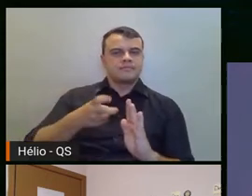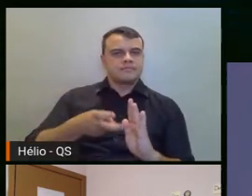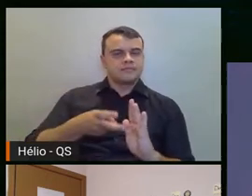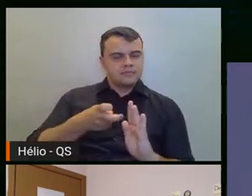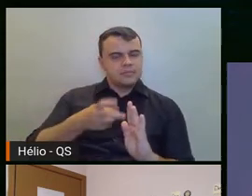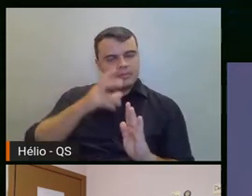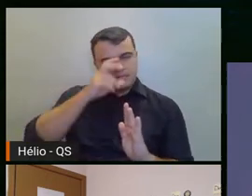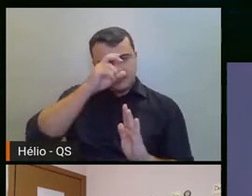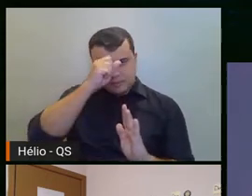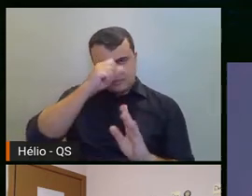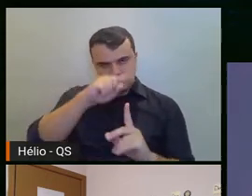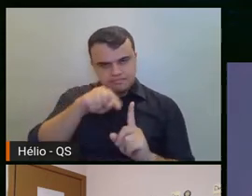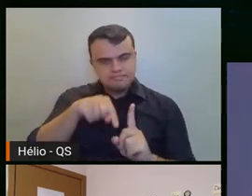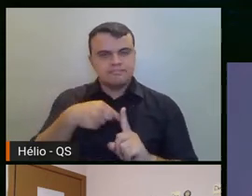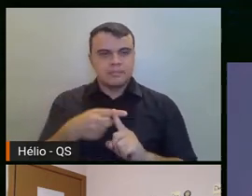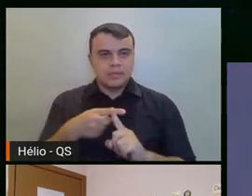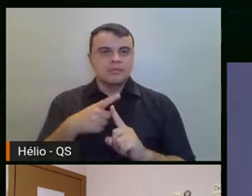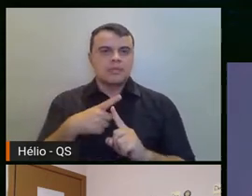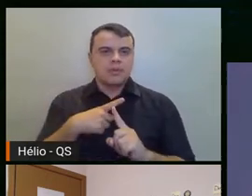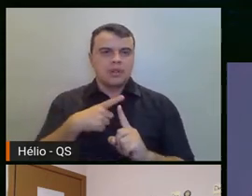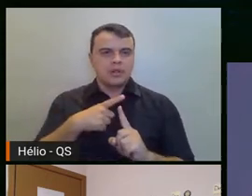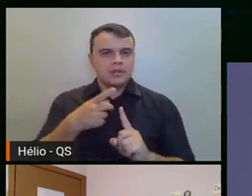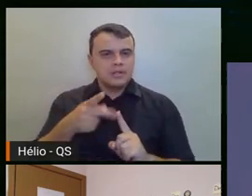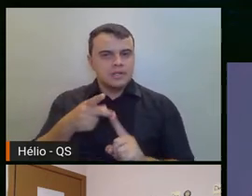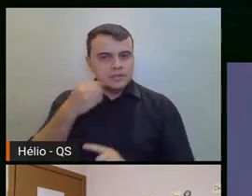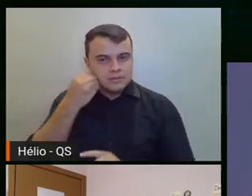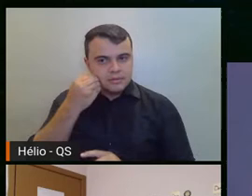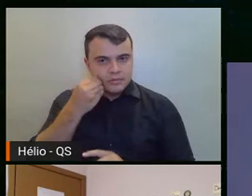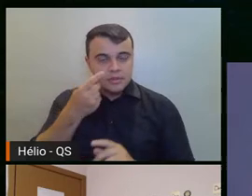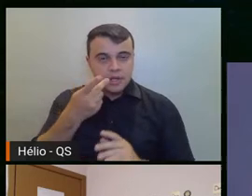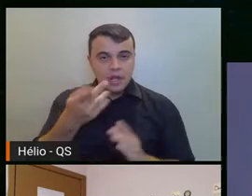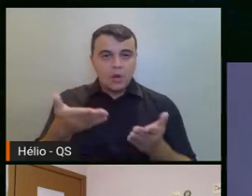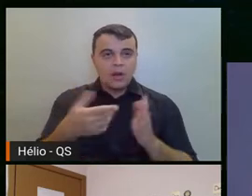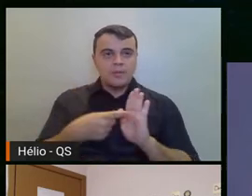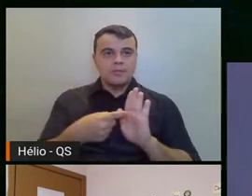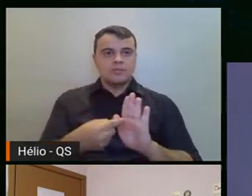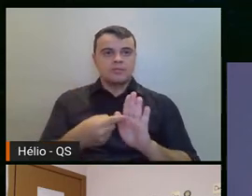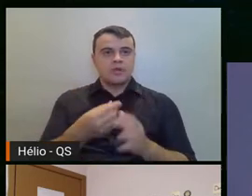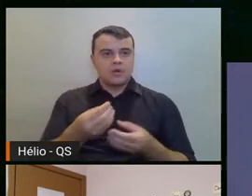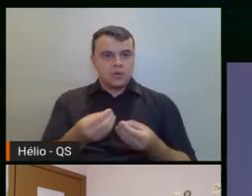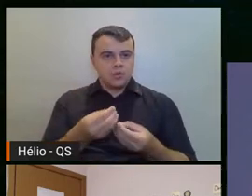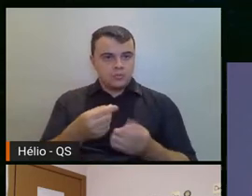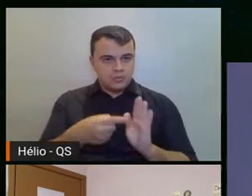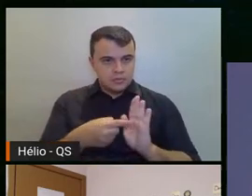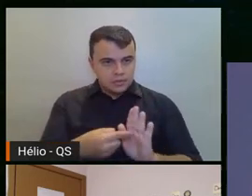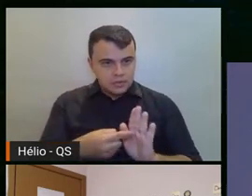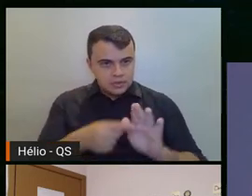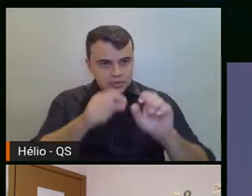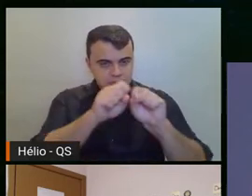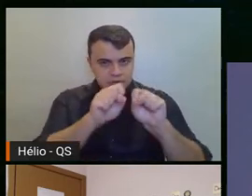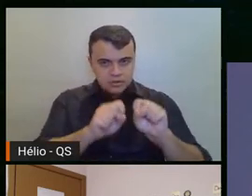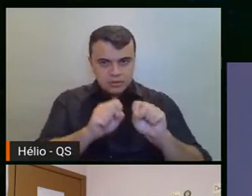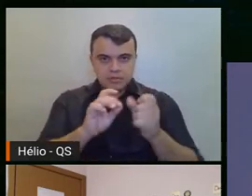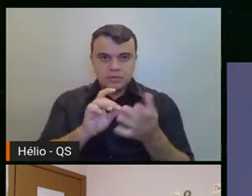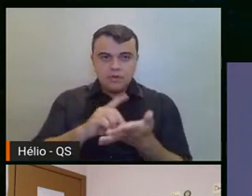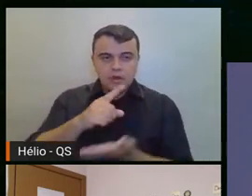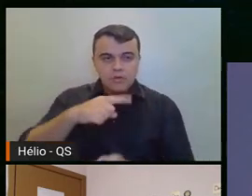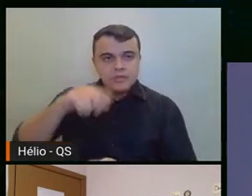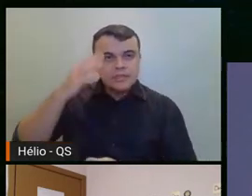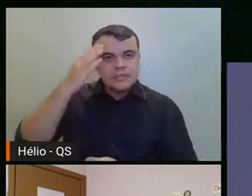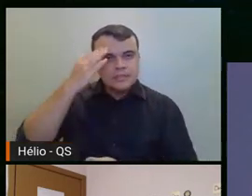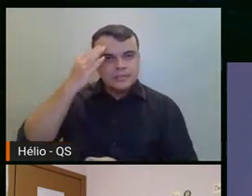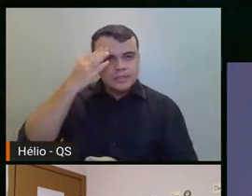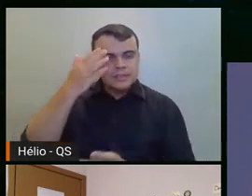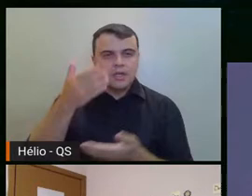acreditem que possa extrair dentro dessa experiência eu vou mostrar como ficou essa experiência na plataforma de fato para vocês entenderem